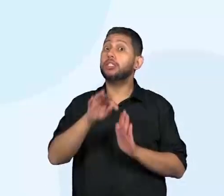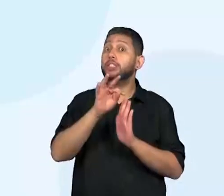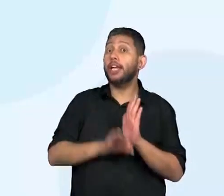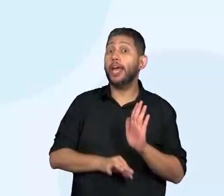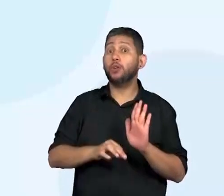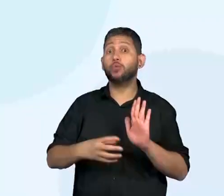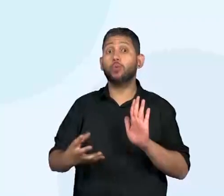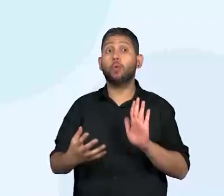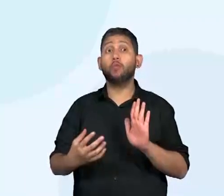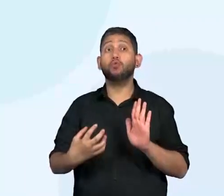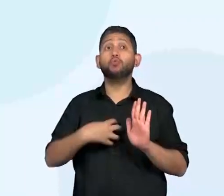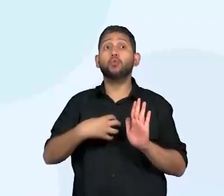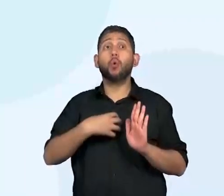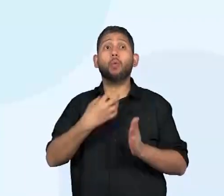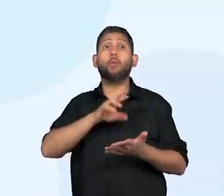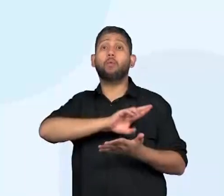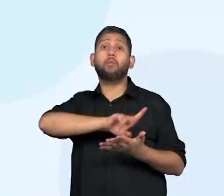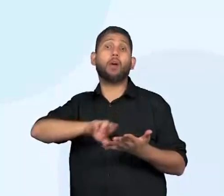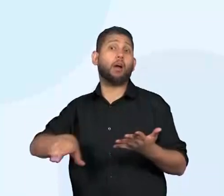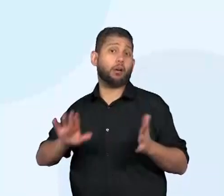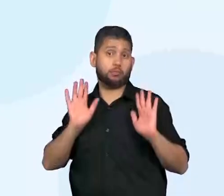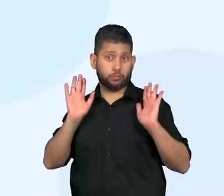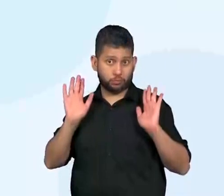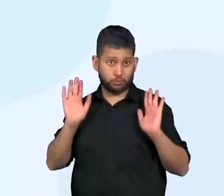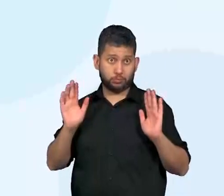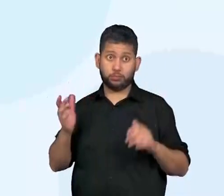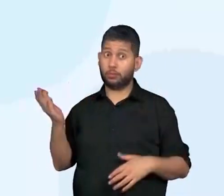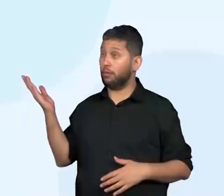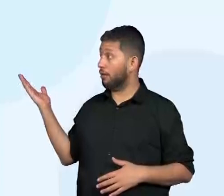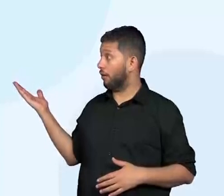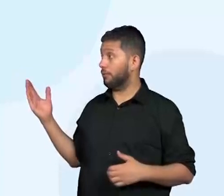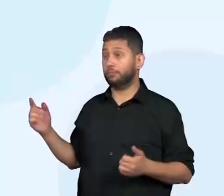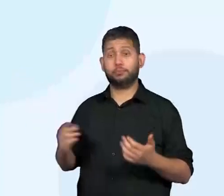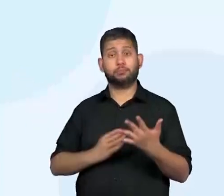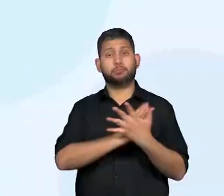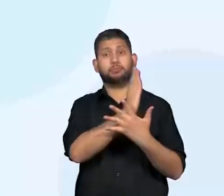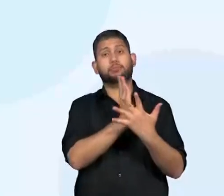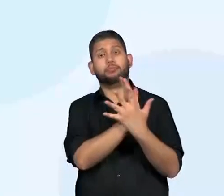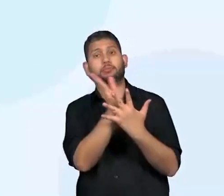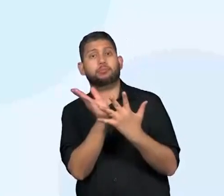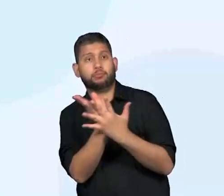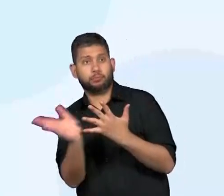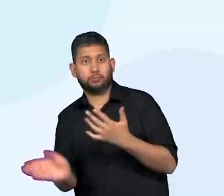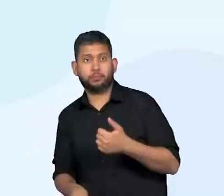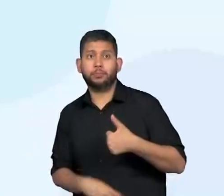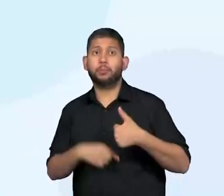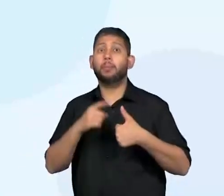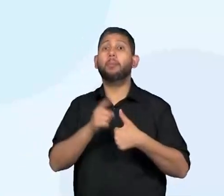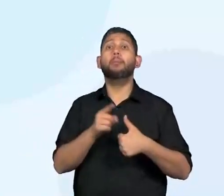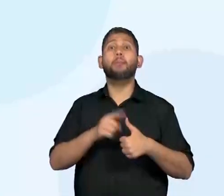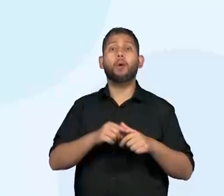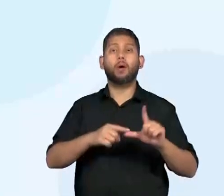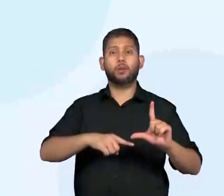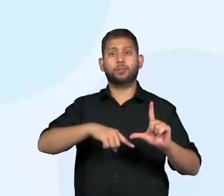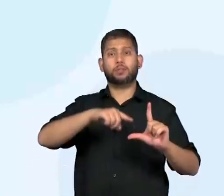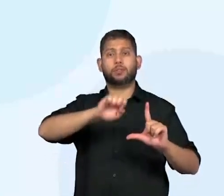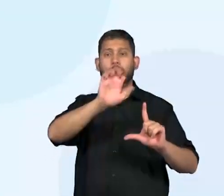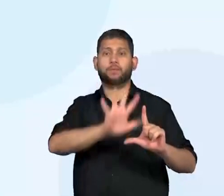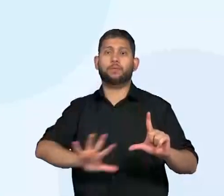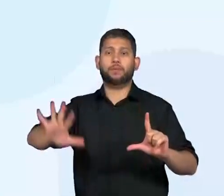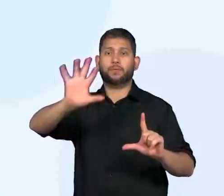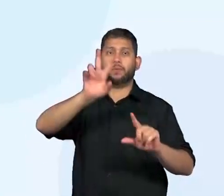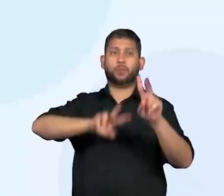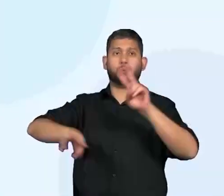uma lista um pouco maior sobre alguns destes formatos. O infográfico,